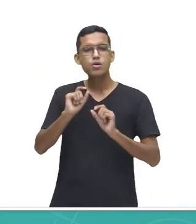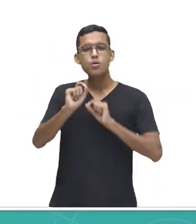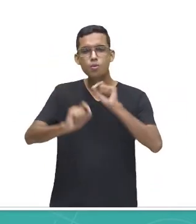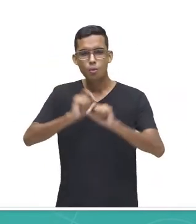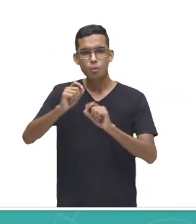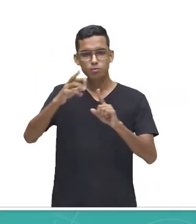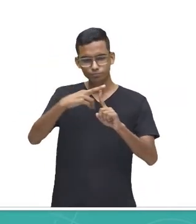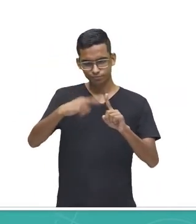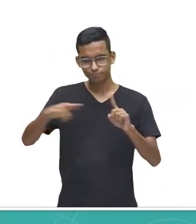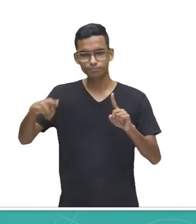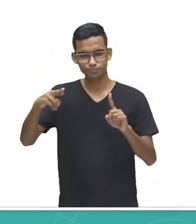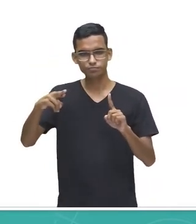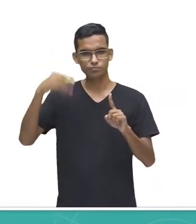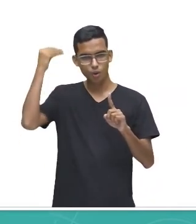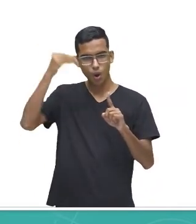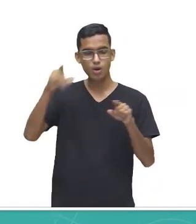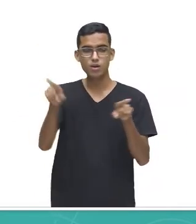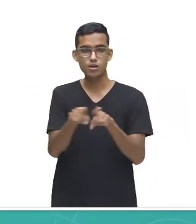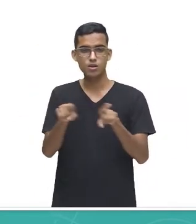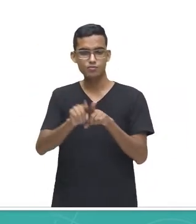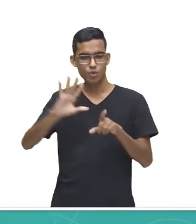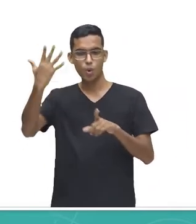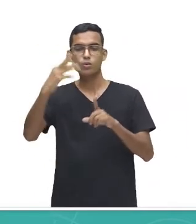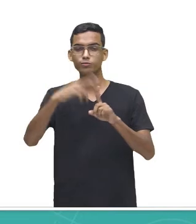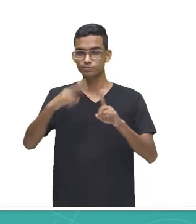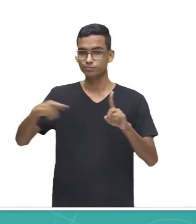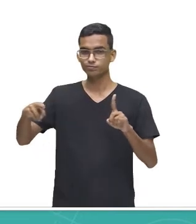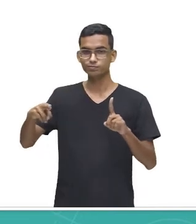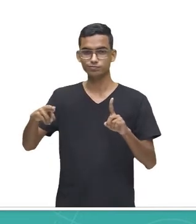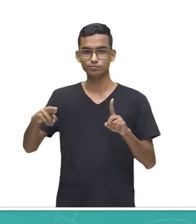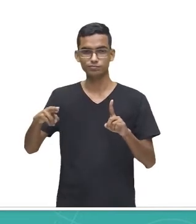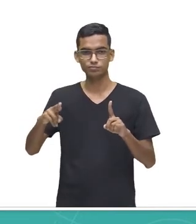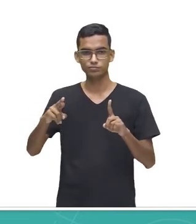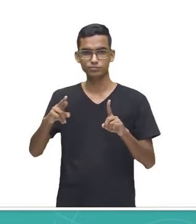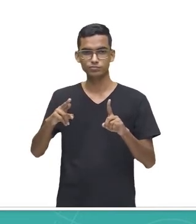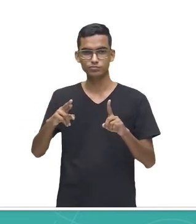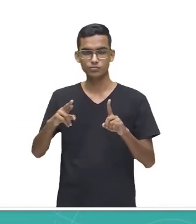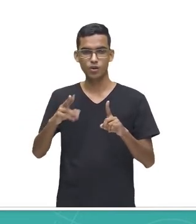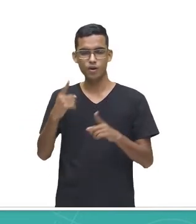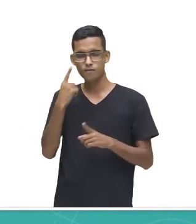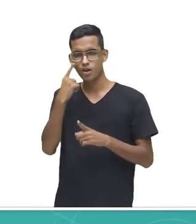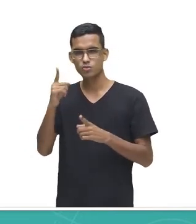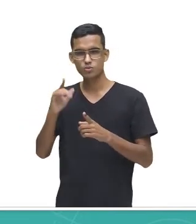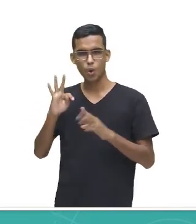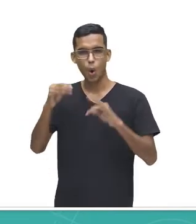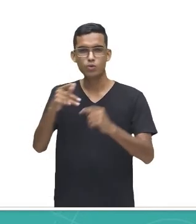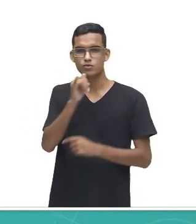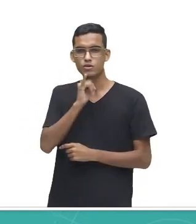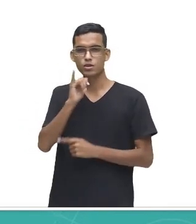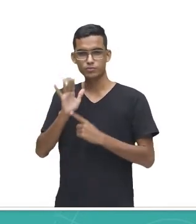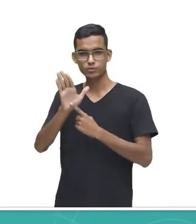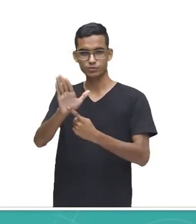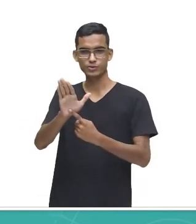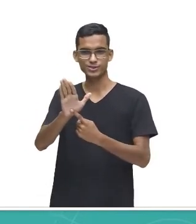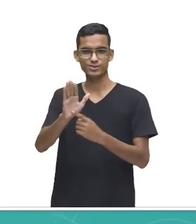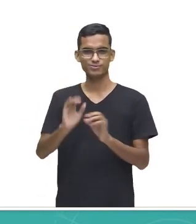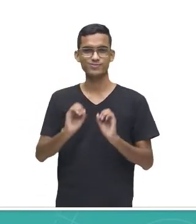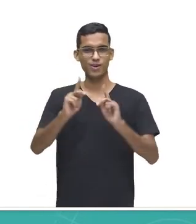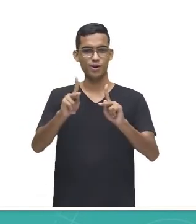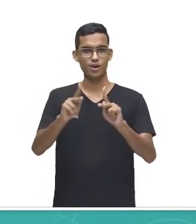religiosa e o fenômeno religioso através deste exemplo que nós deixamos para vocês aí. E agora eu